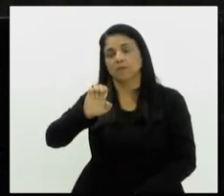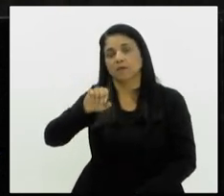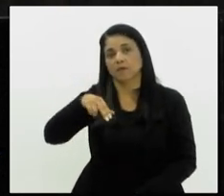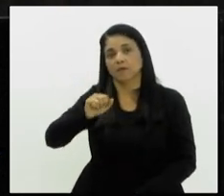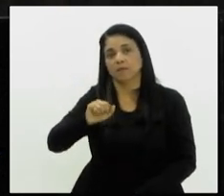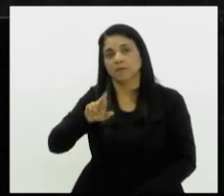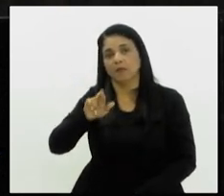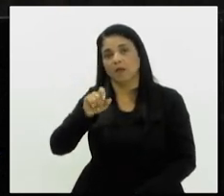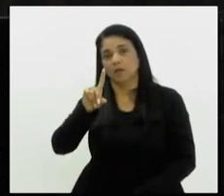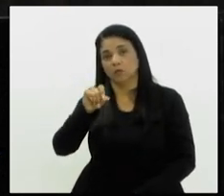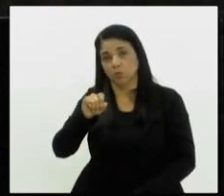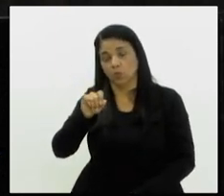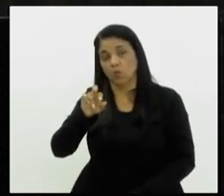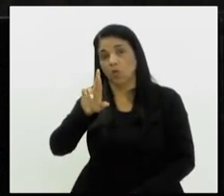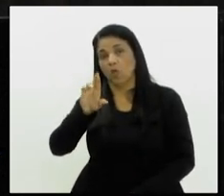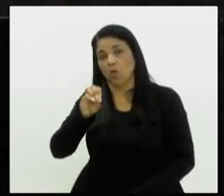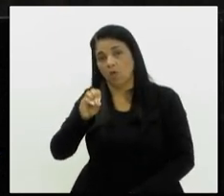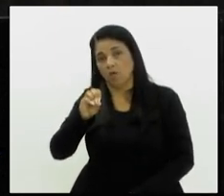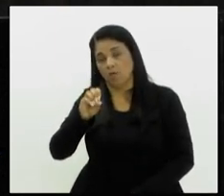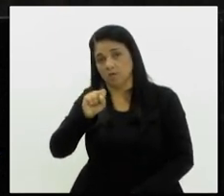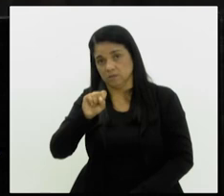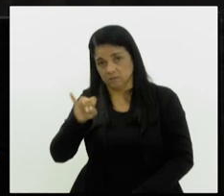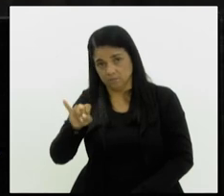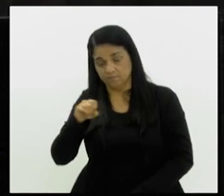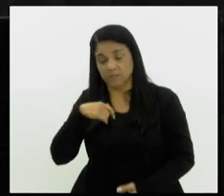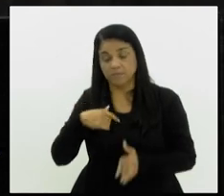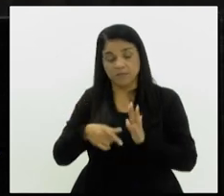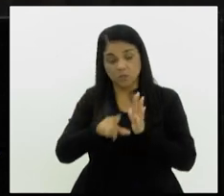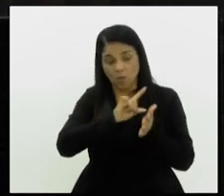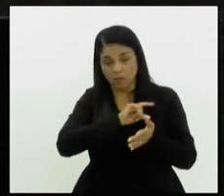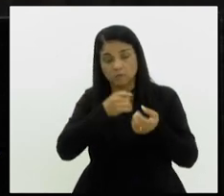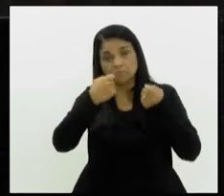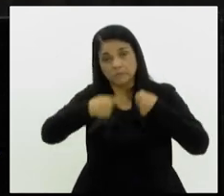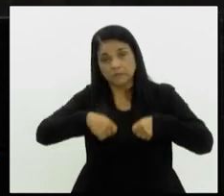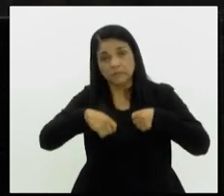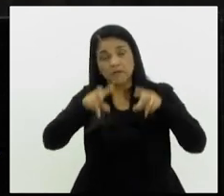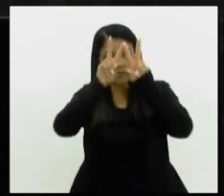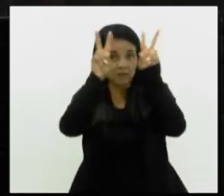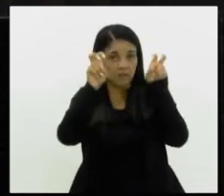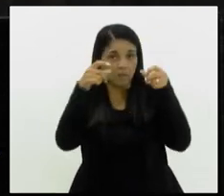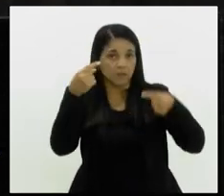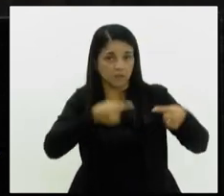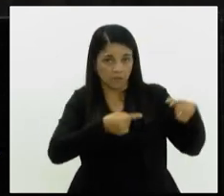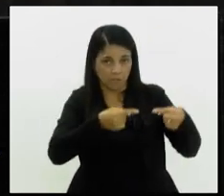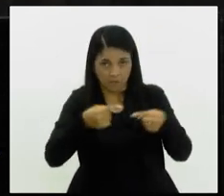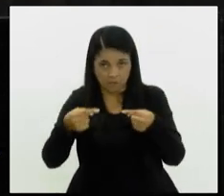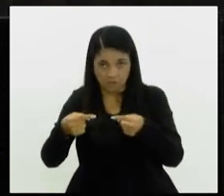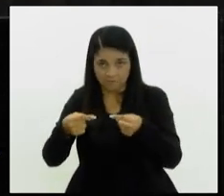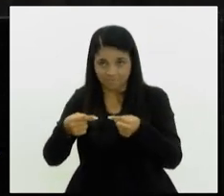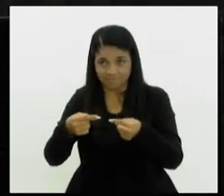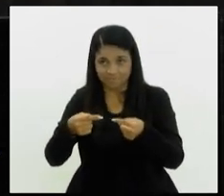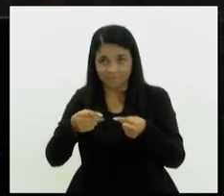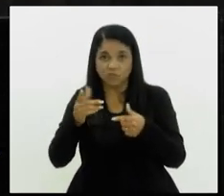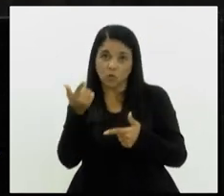que devia antes trazer esse tema aqui para debate e já estou concedendo a parte